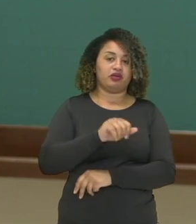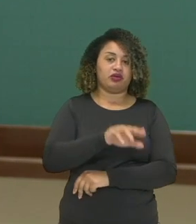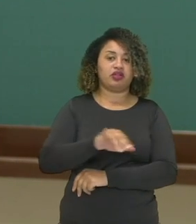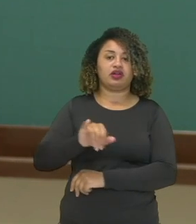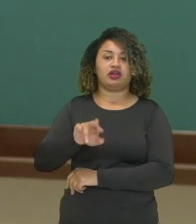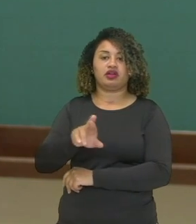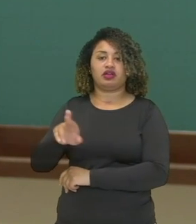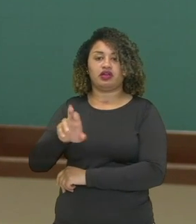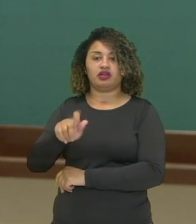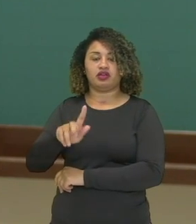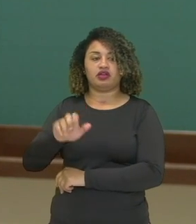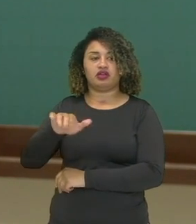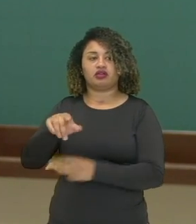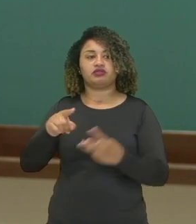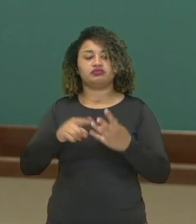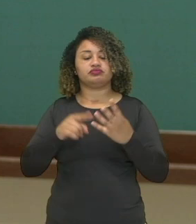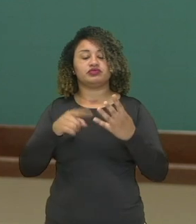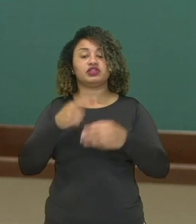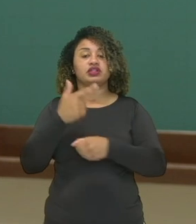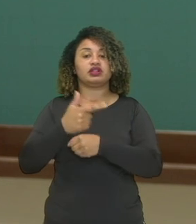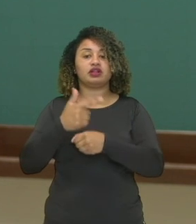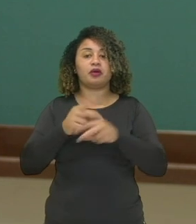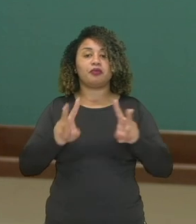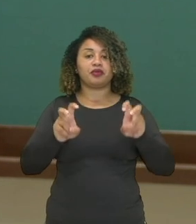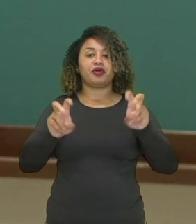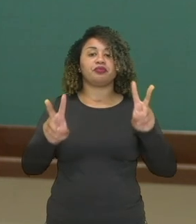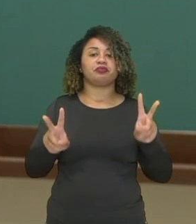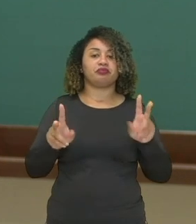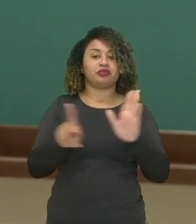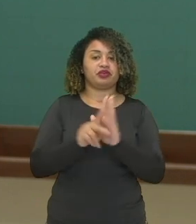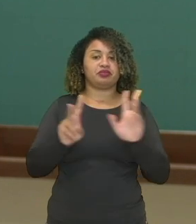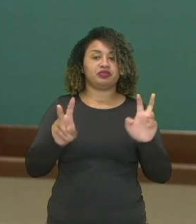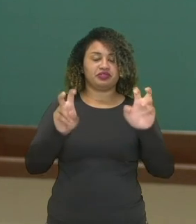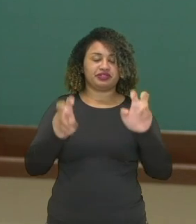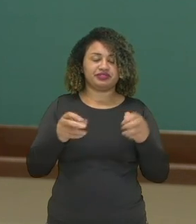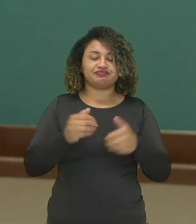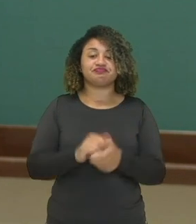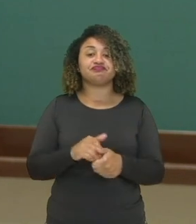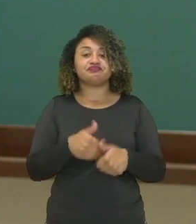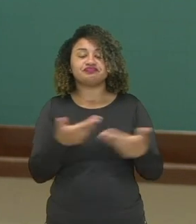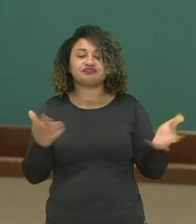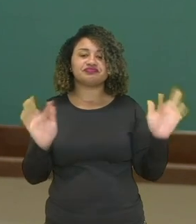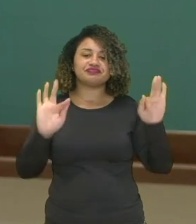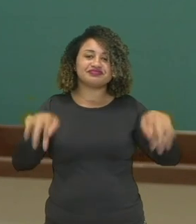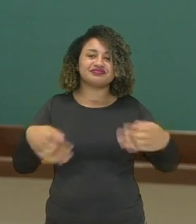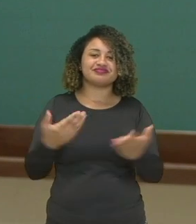e léxico relacionado à temática. Então, seus chicos e chicas, até a